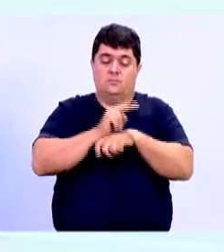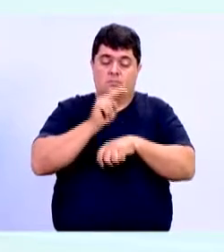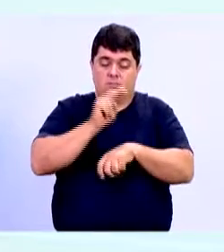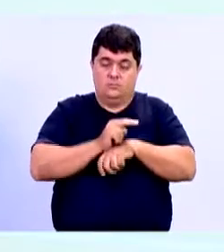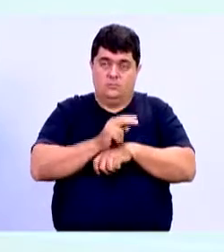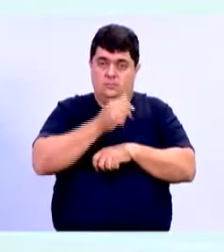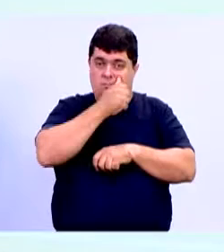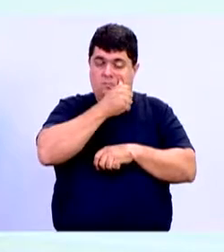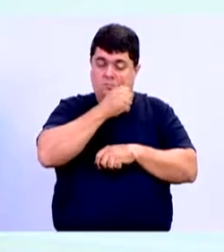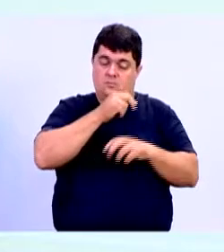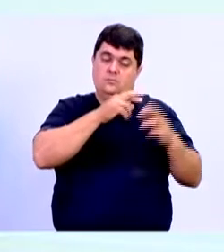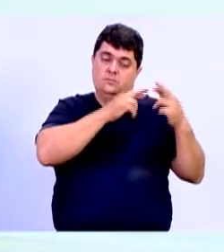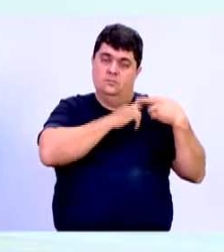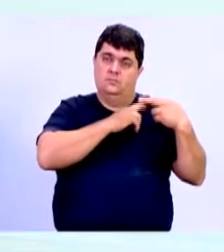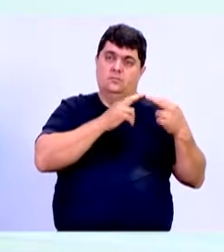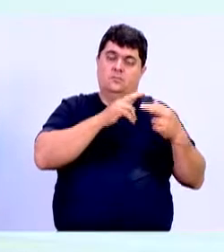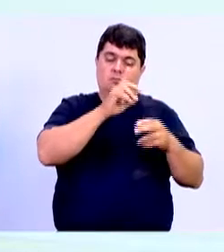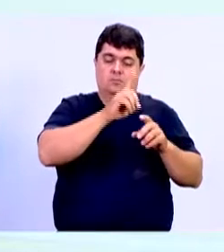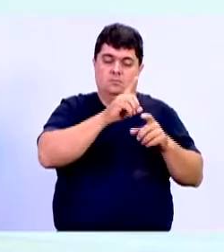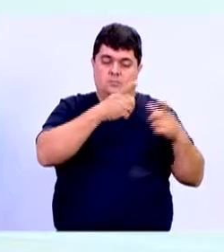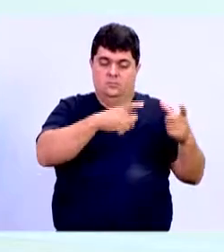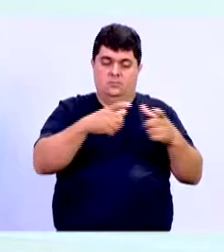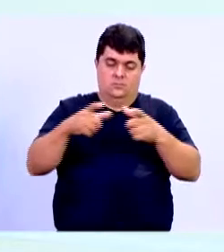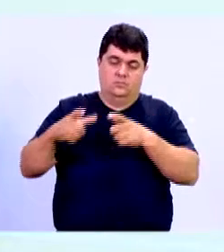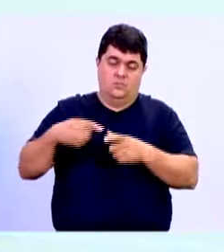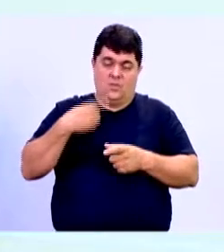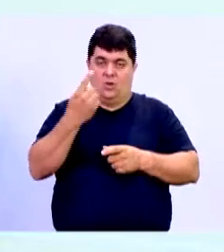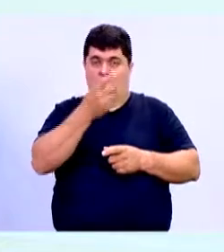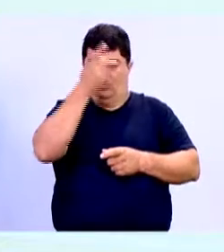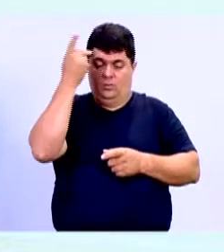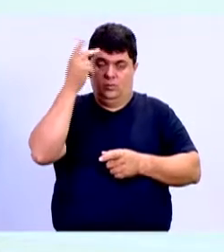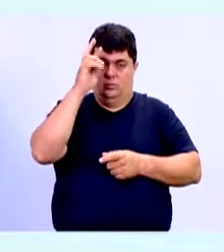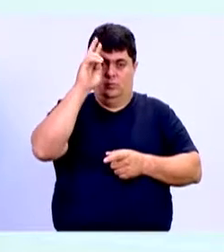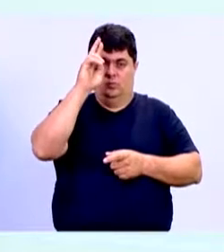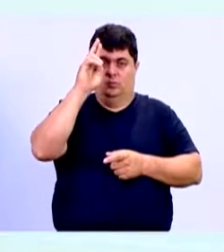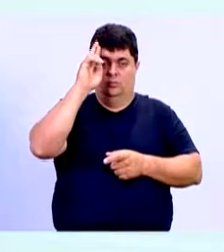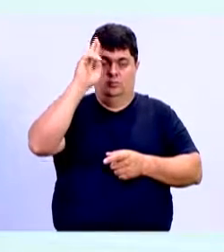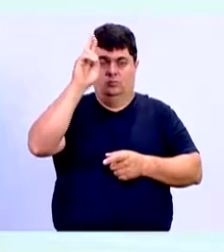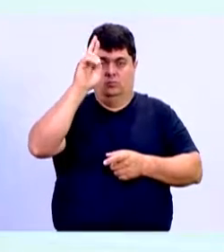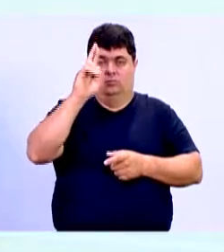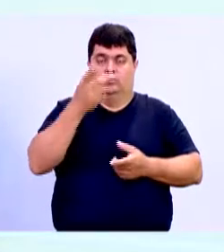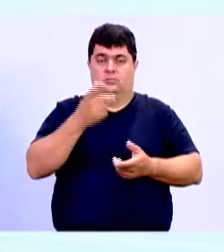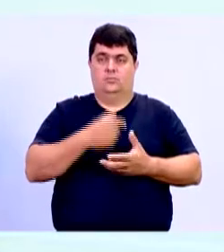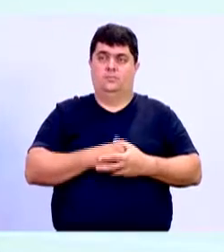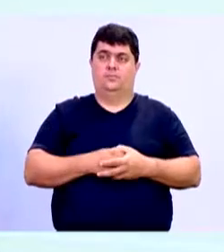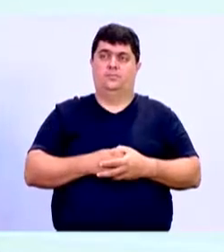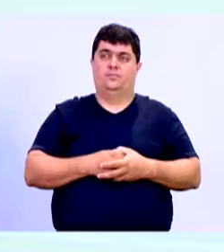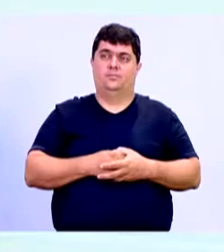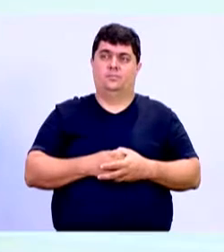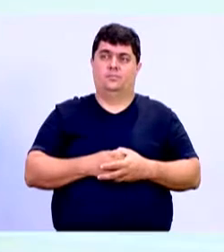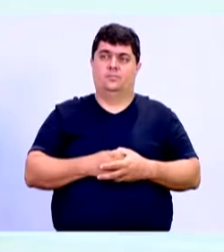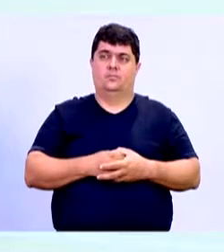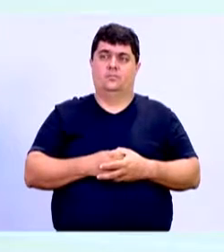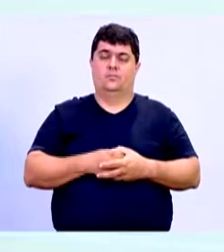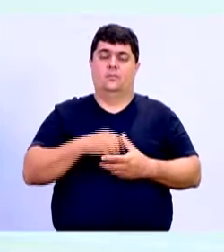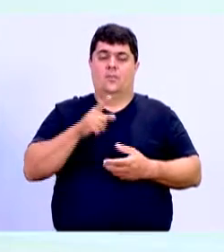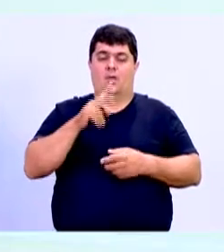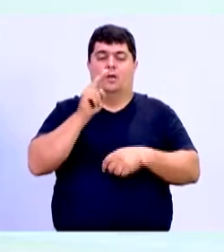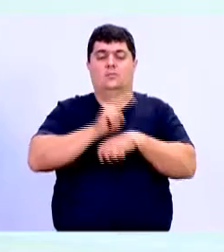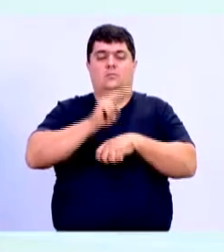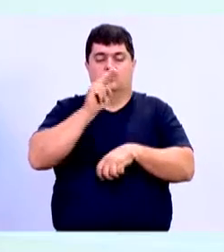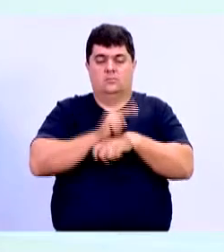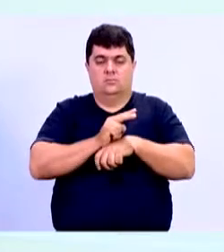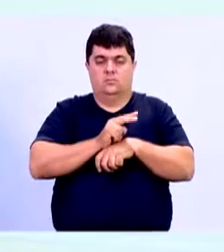de cada setor um gestor para o sistema. né? E aí dessa forma ele é que